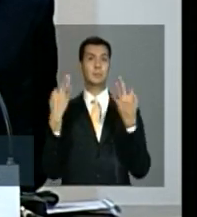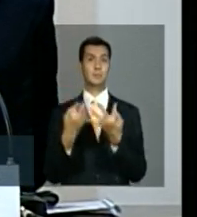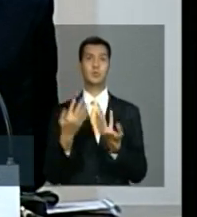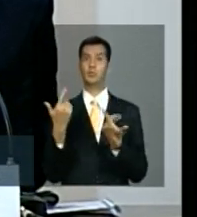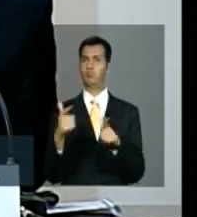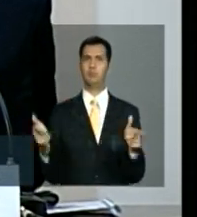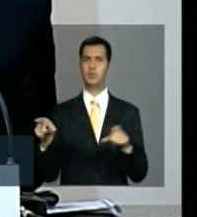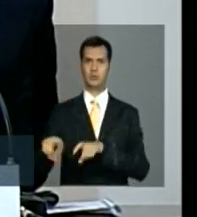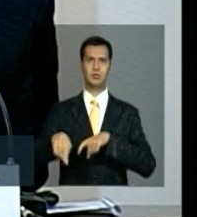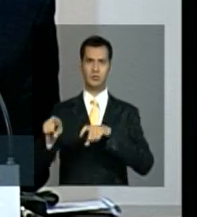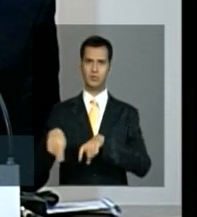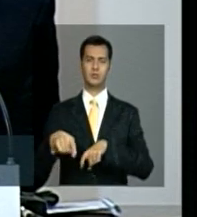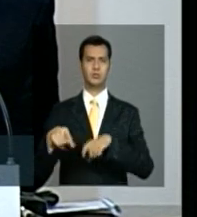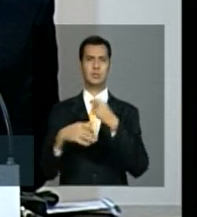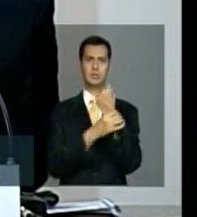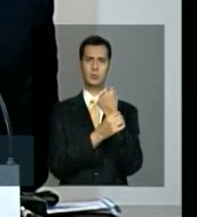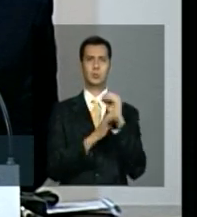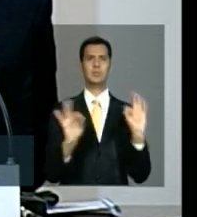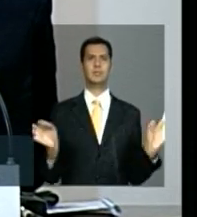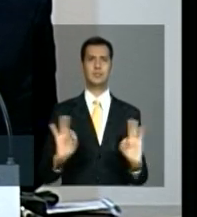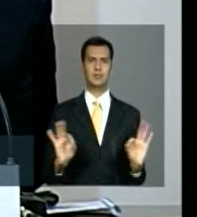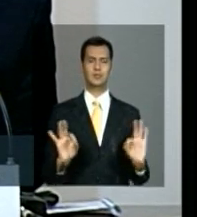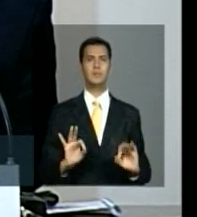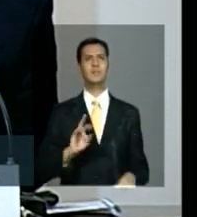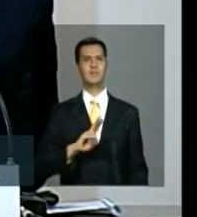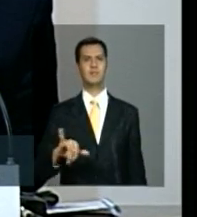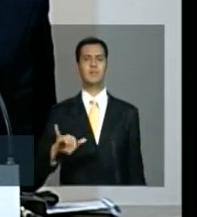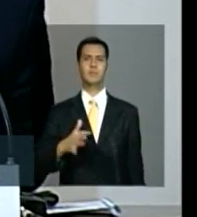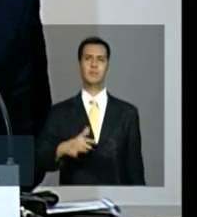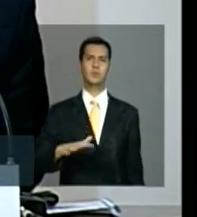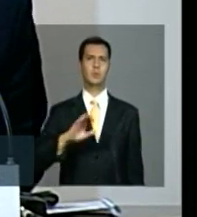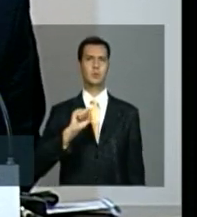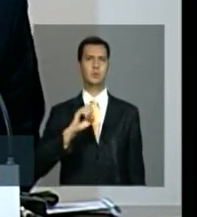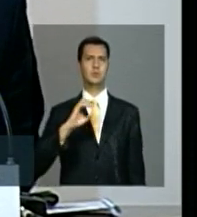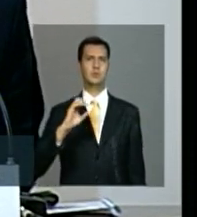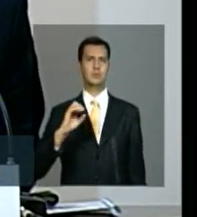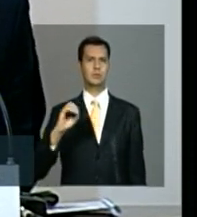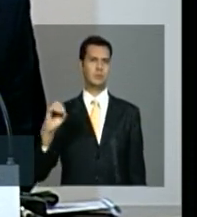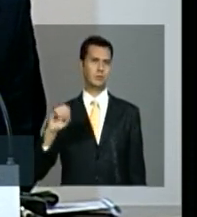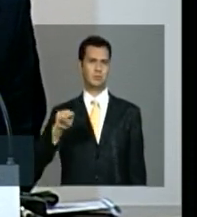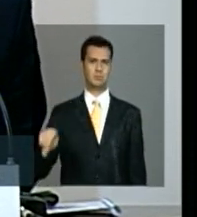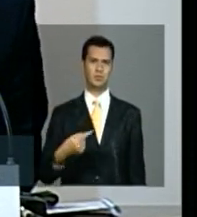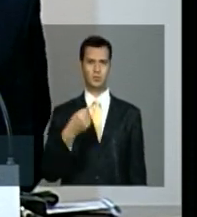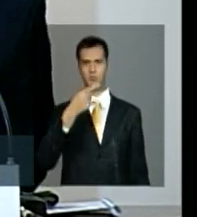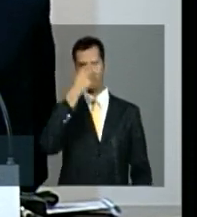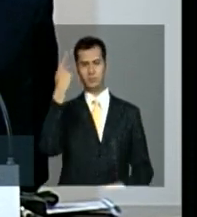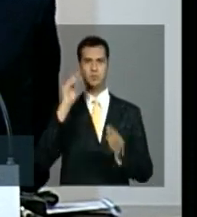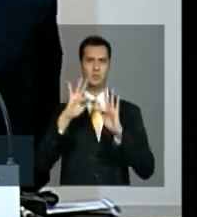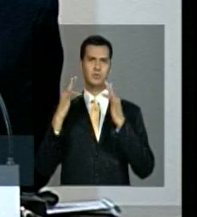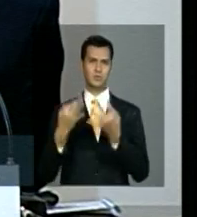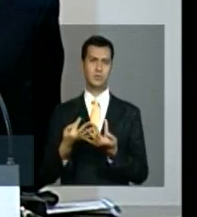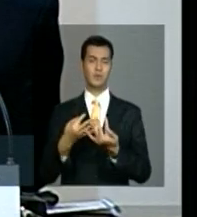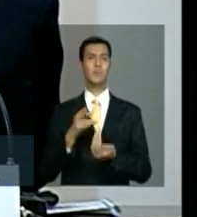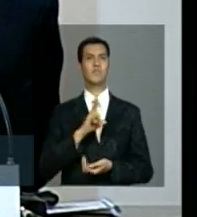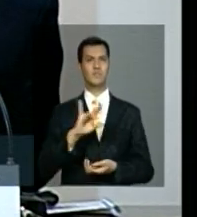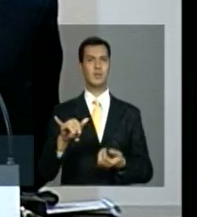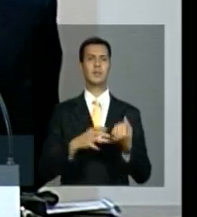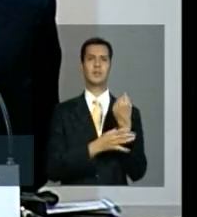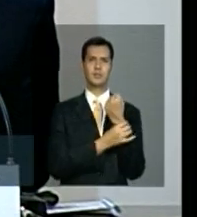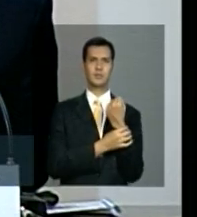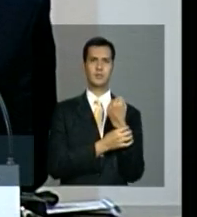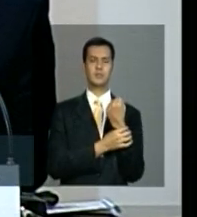estimamos que em torno de 800 e poucos mil agricultores de base familiar serão assistidos pelo garantia